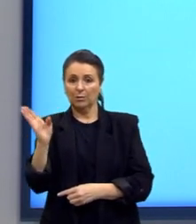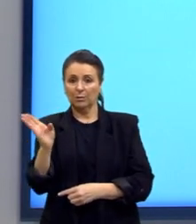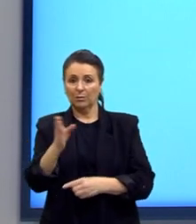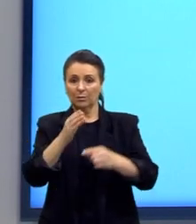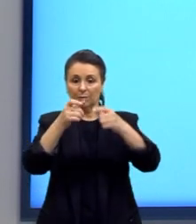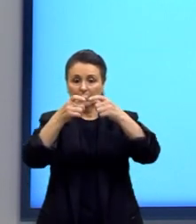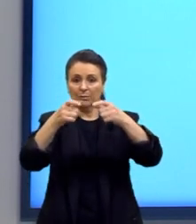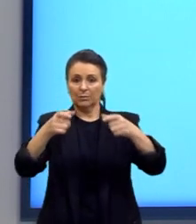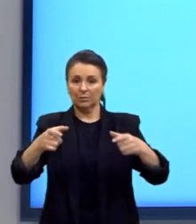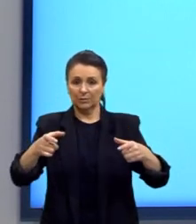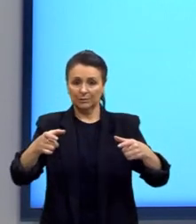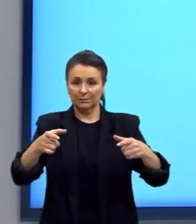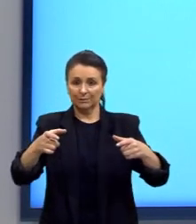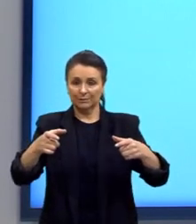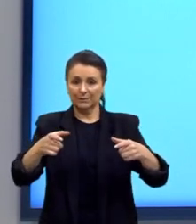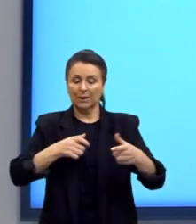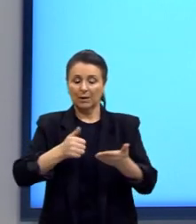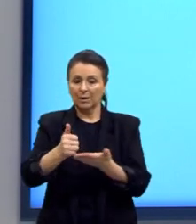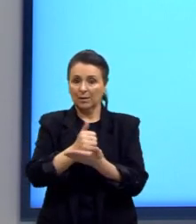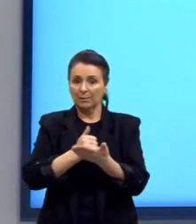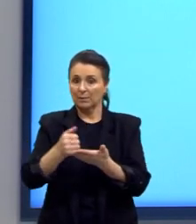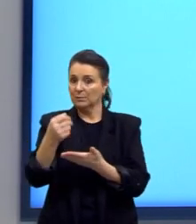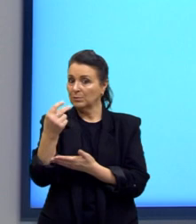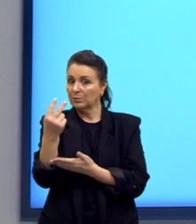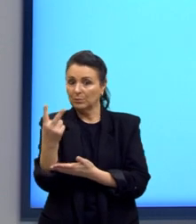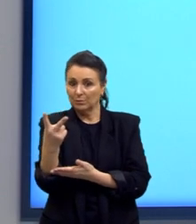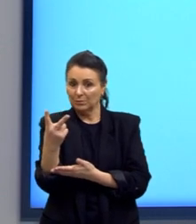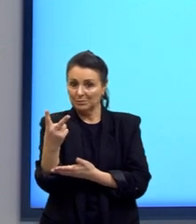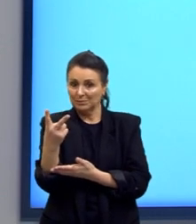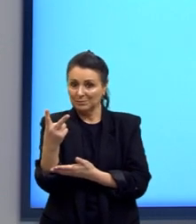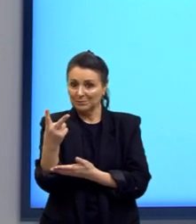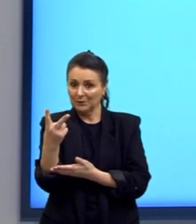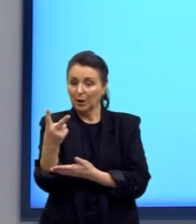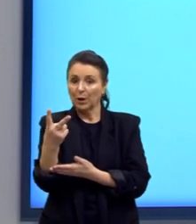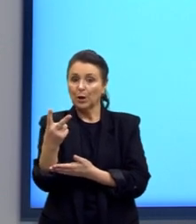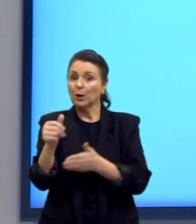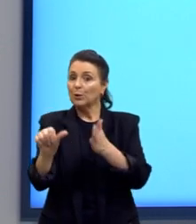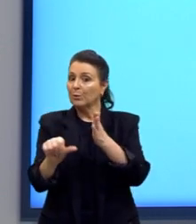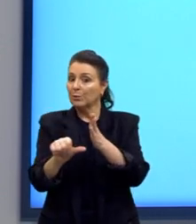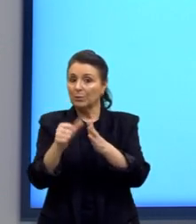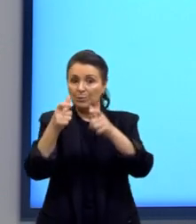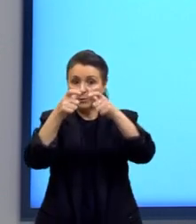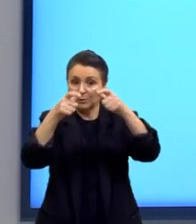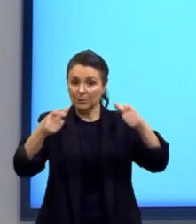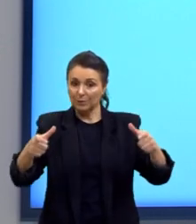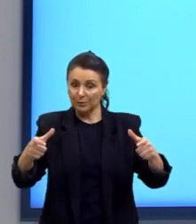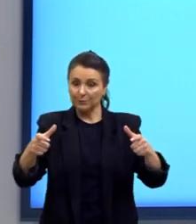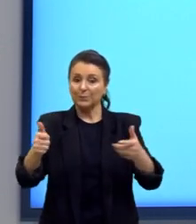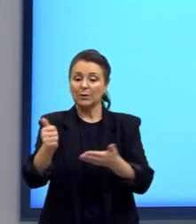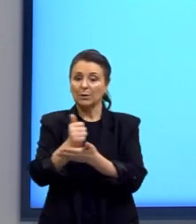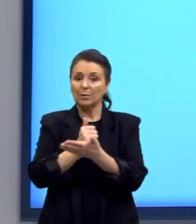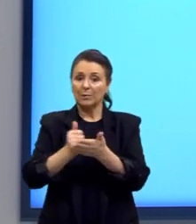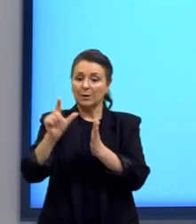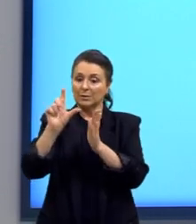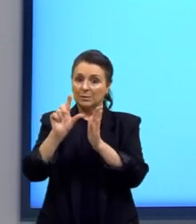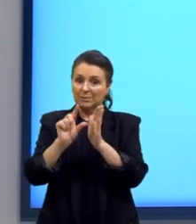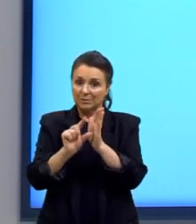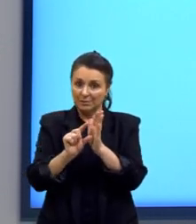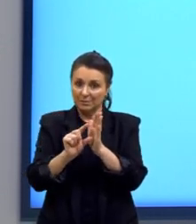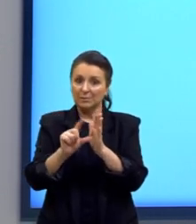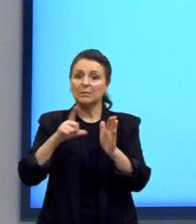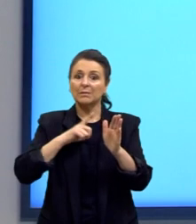duas bases a base que conheci de com um cone original em uma base menor tá aqui também